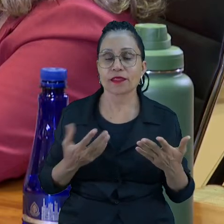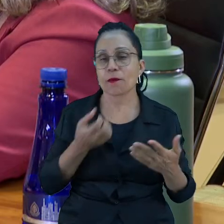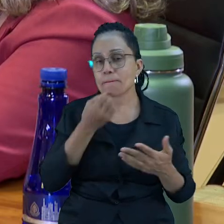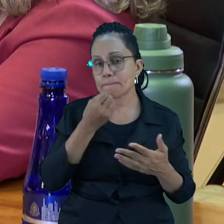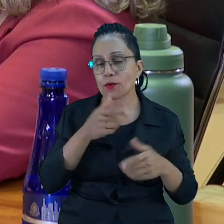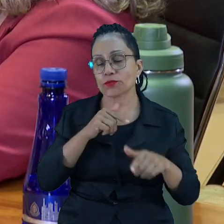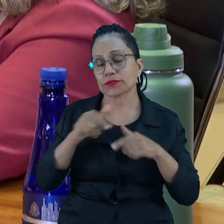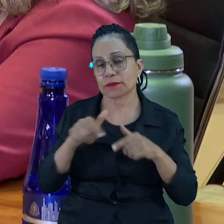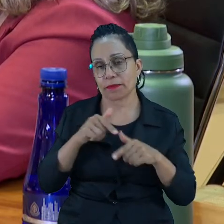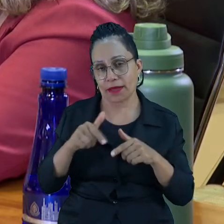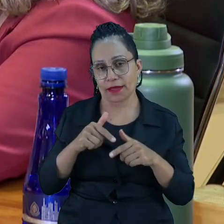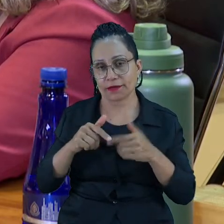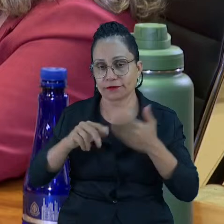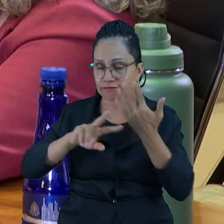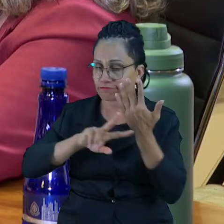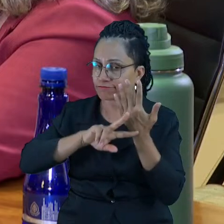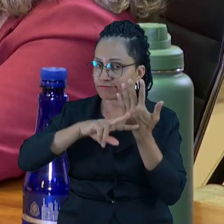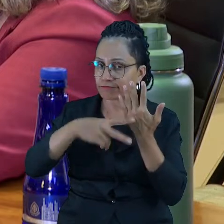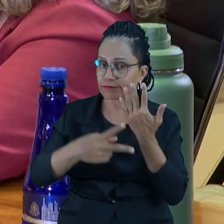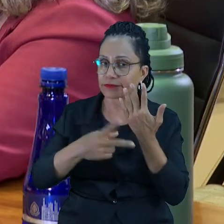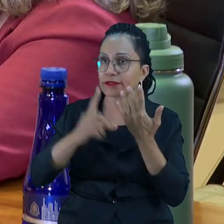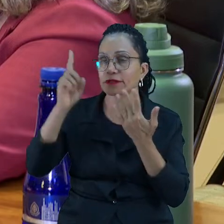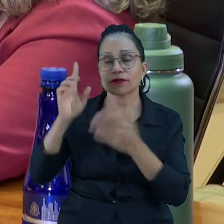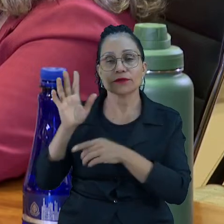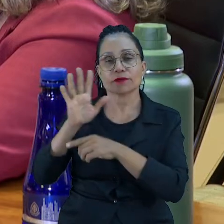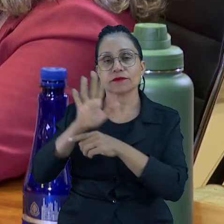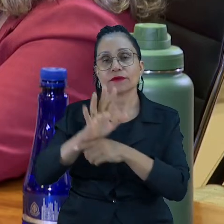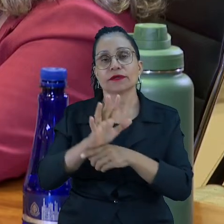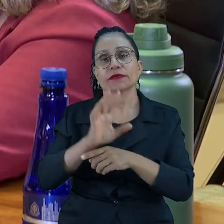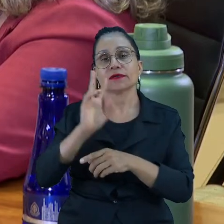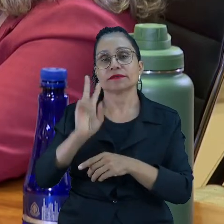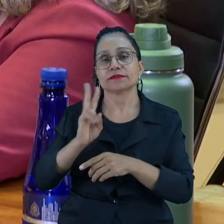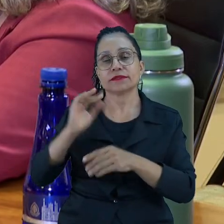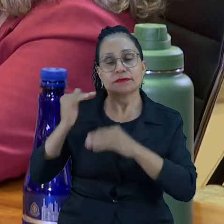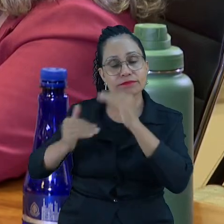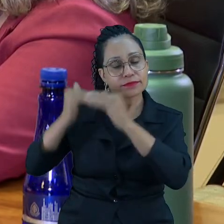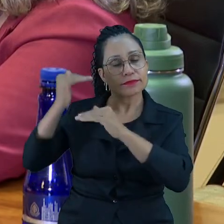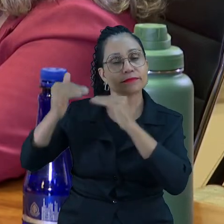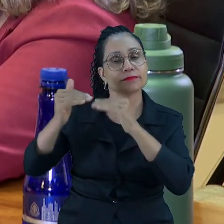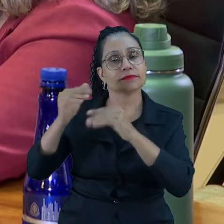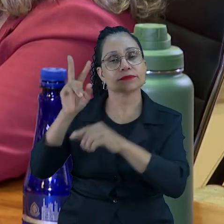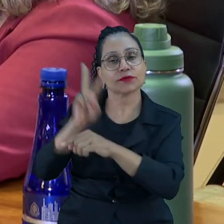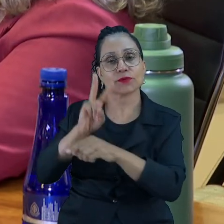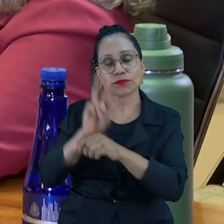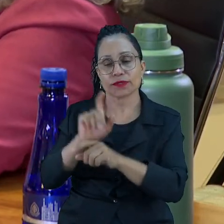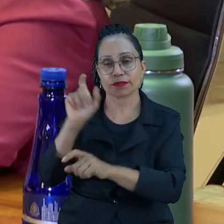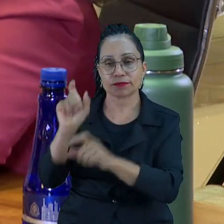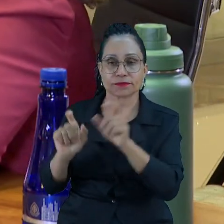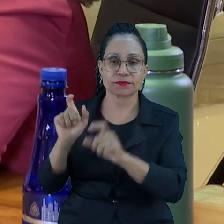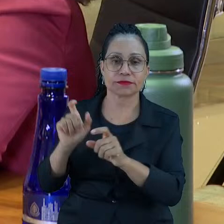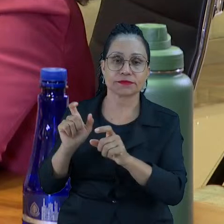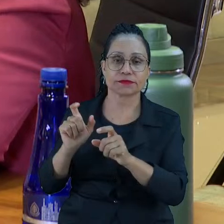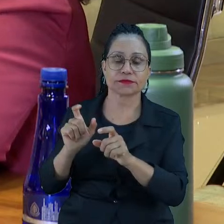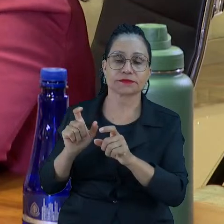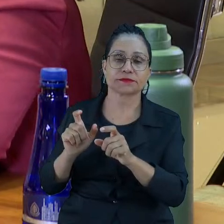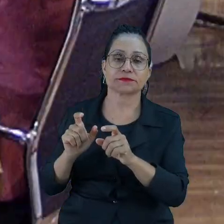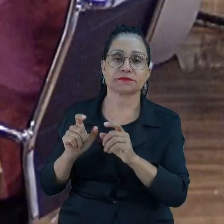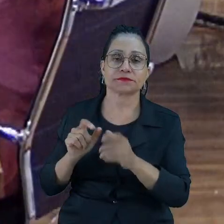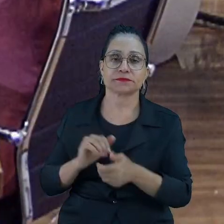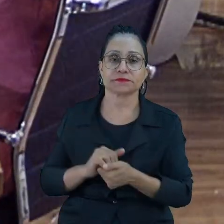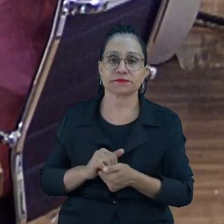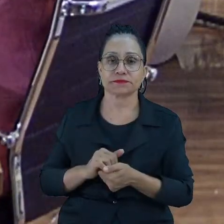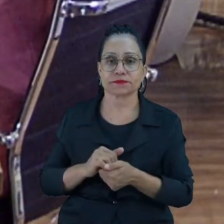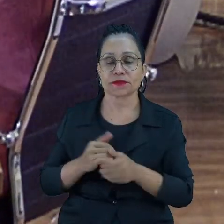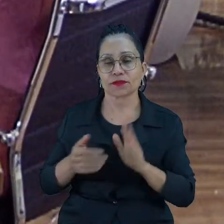trabalho. Deus vai ajudar e a gente sempre vai prosperar. A gente está lá para cuidar de pessoas, essa é a nossa principal missão. É um propósito,